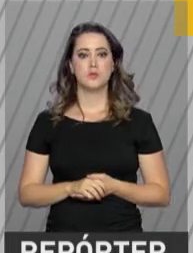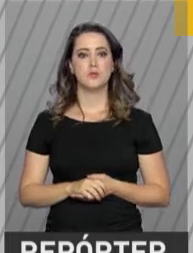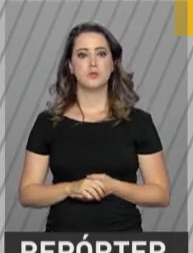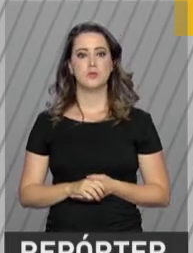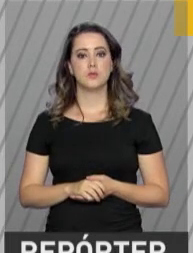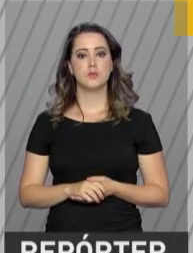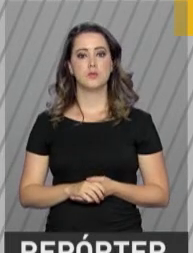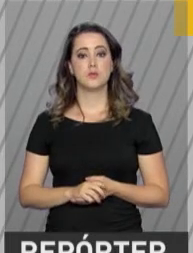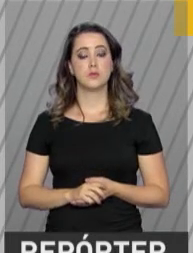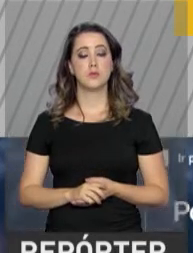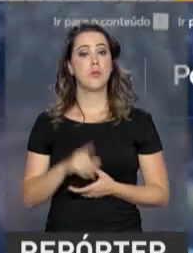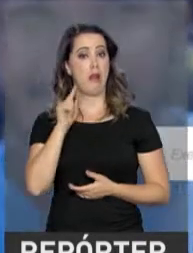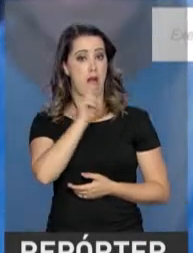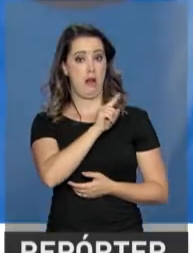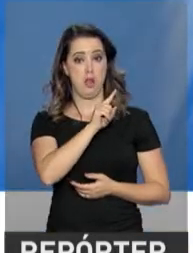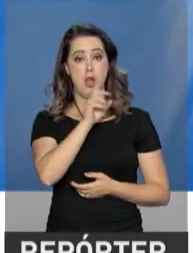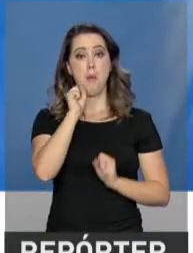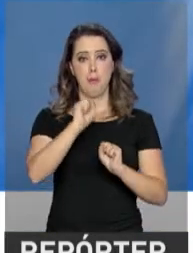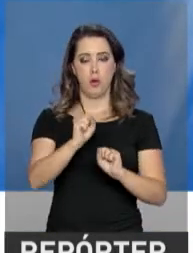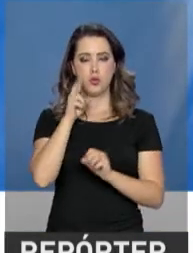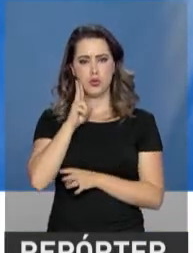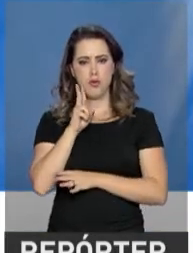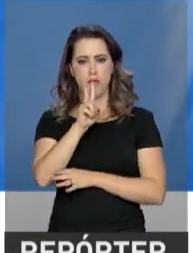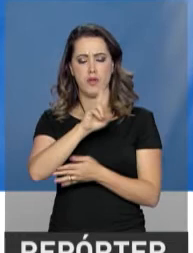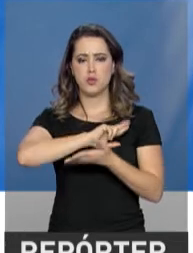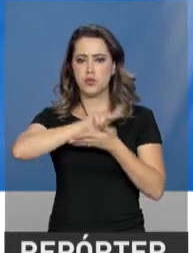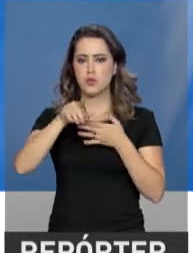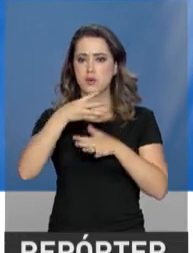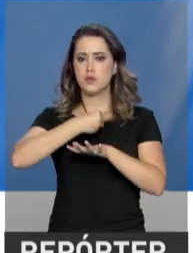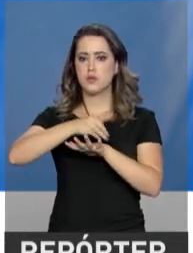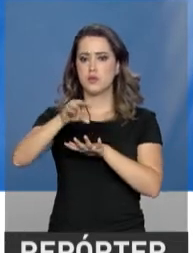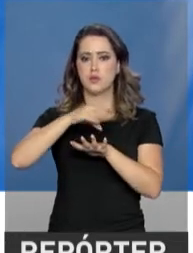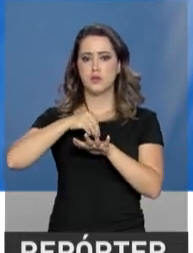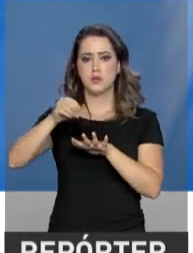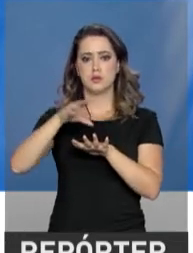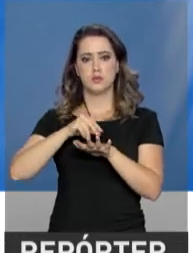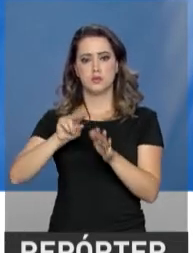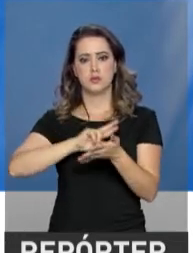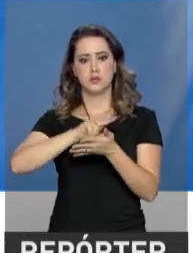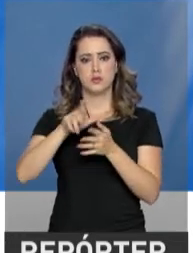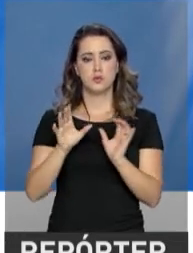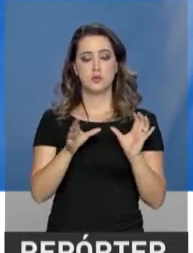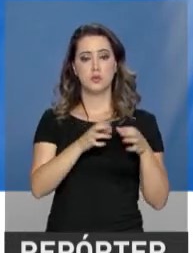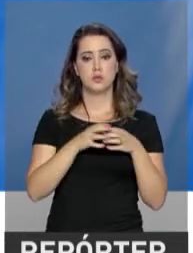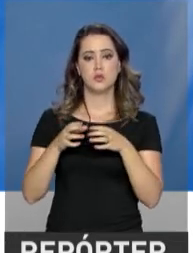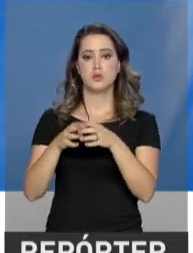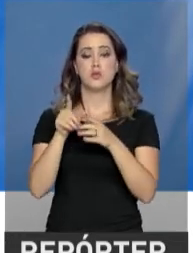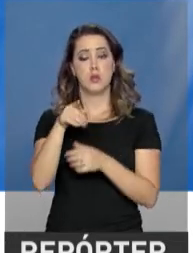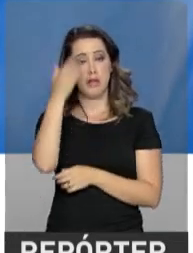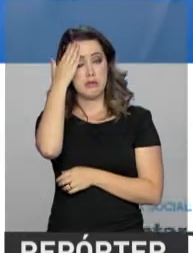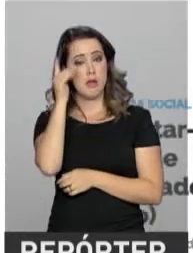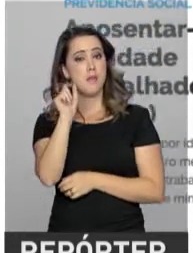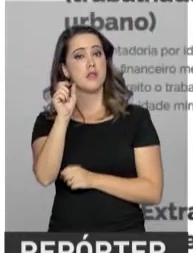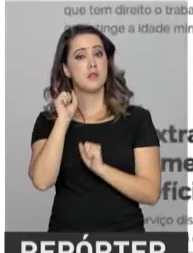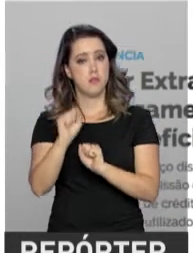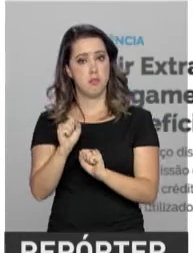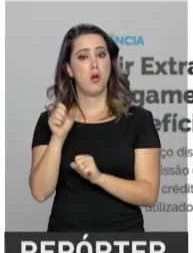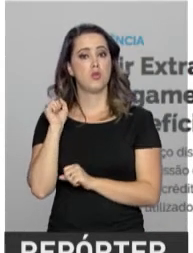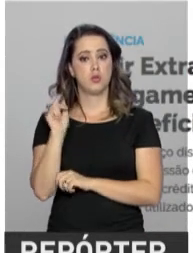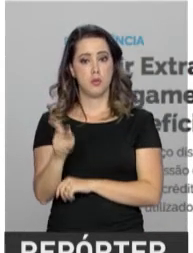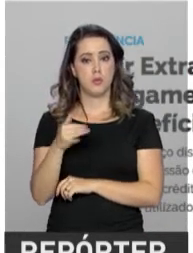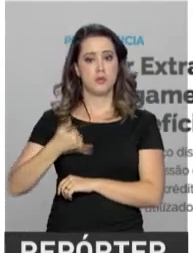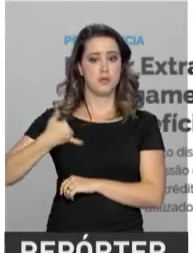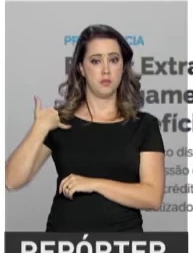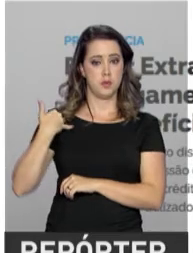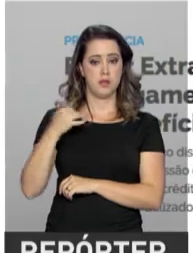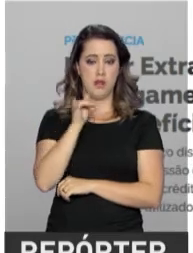www.servidor.gov.br lá é possível ter acesso a várias informações de diferentes setores você quer saber se já pode se aposentar por